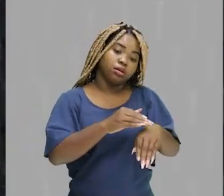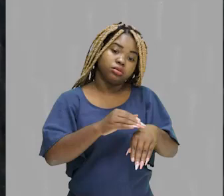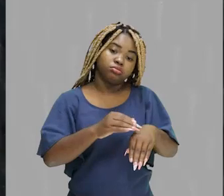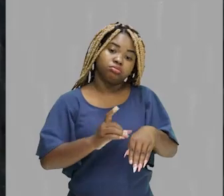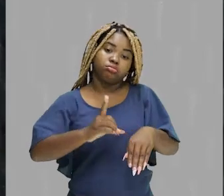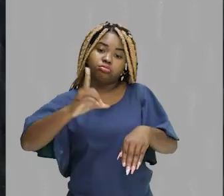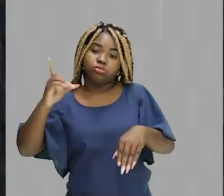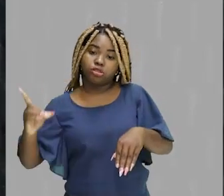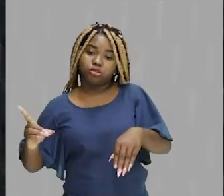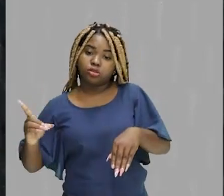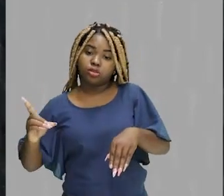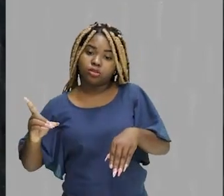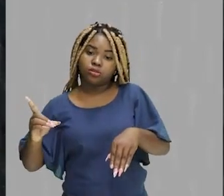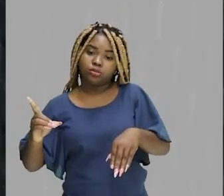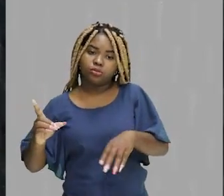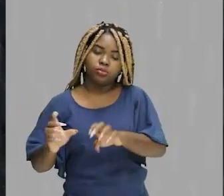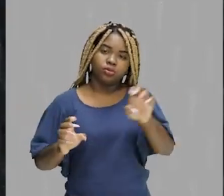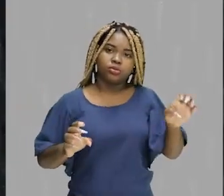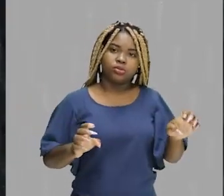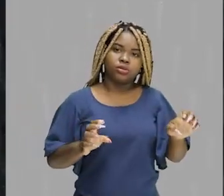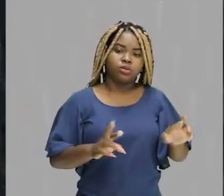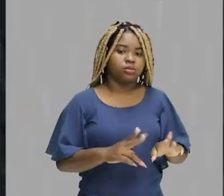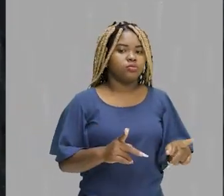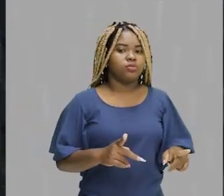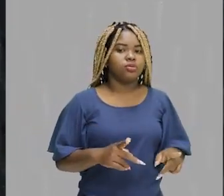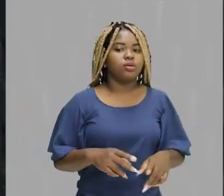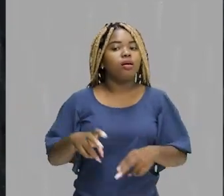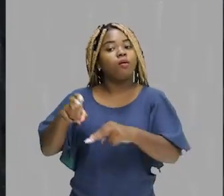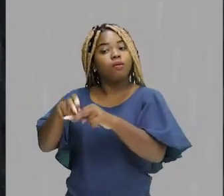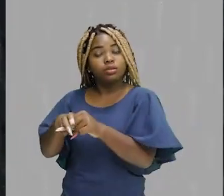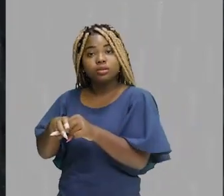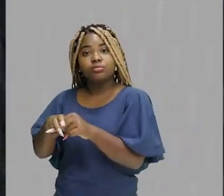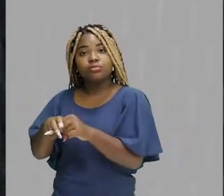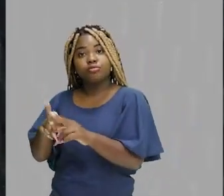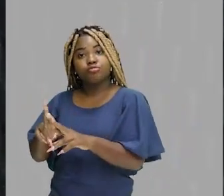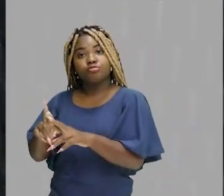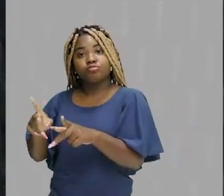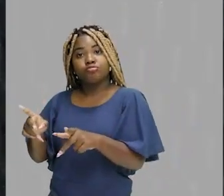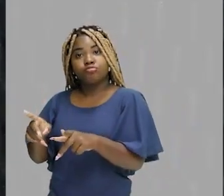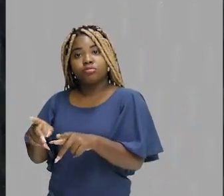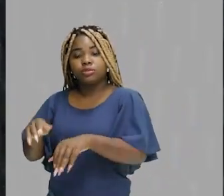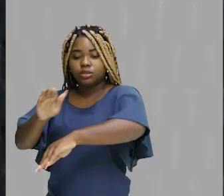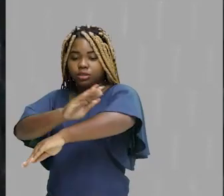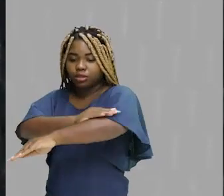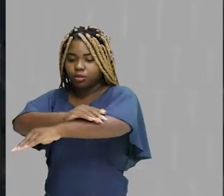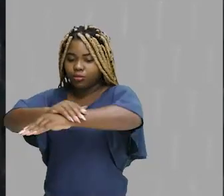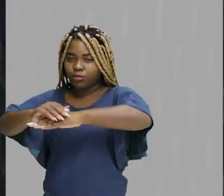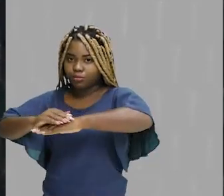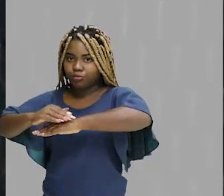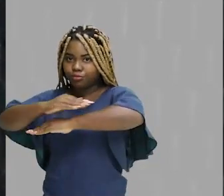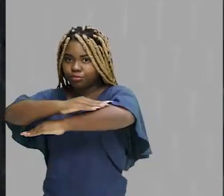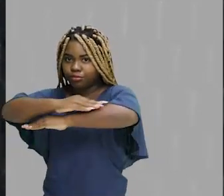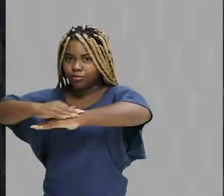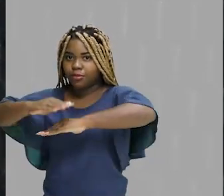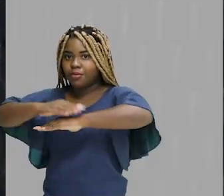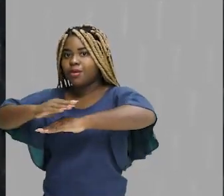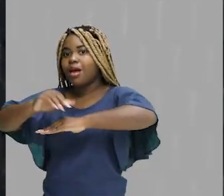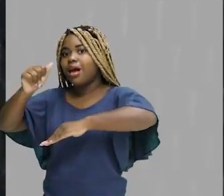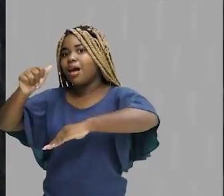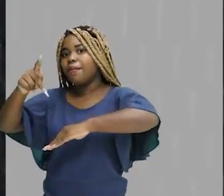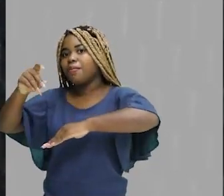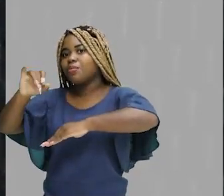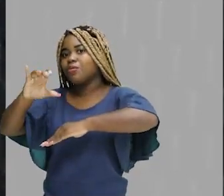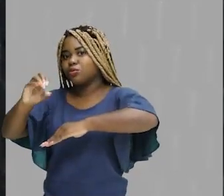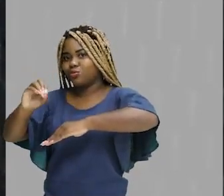esquerdo, vai gerar um incômodo. Olha essa cadeira aqui, a cadeira de braço, que você tem aí na sua